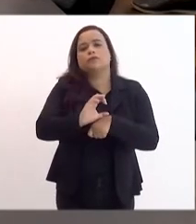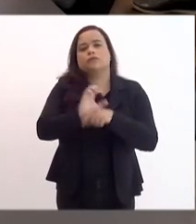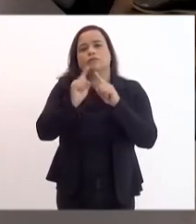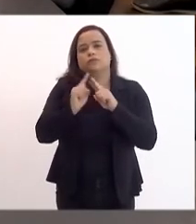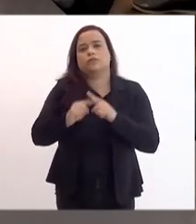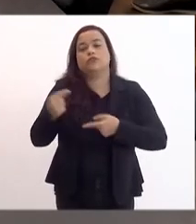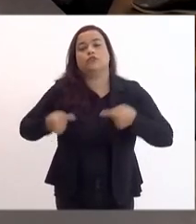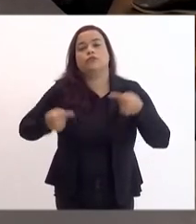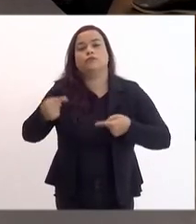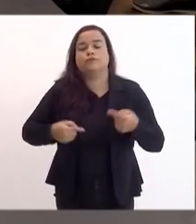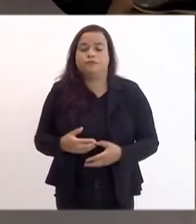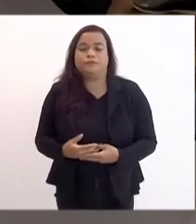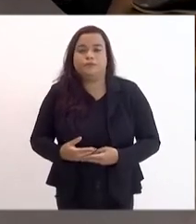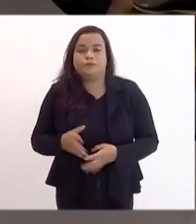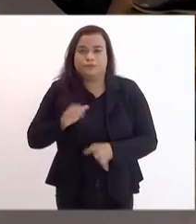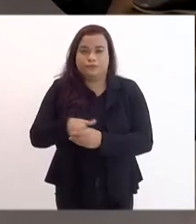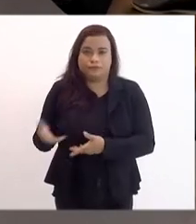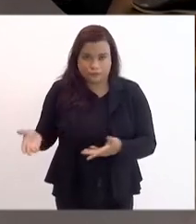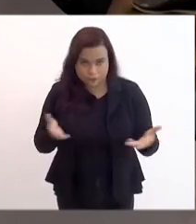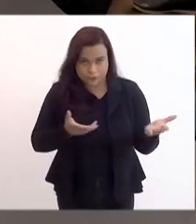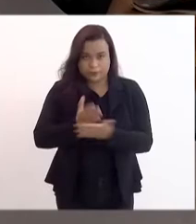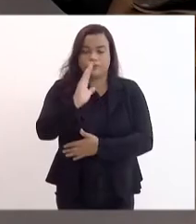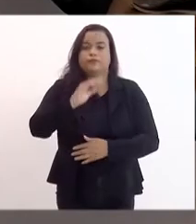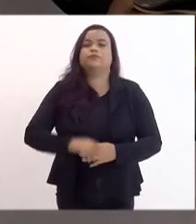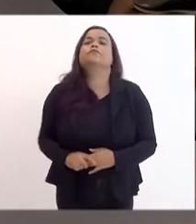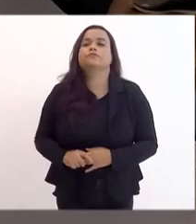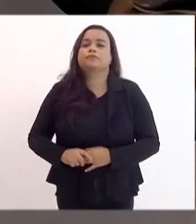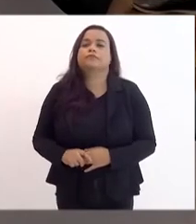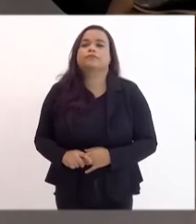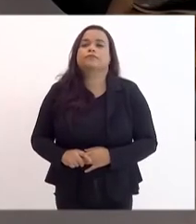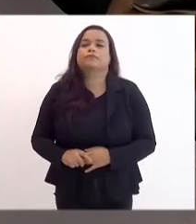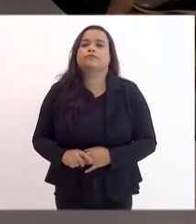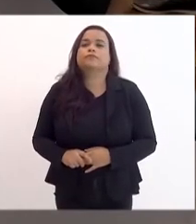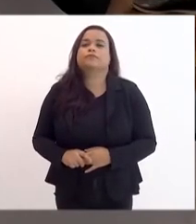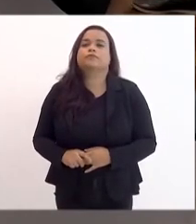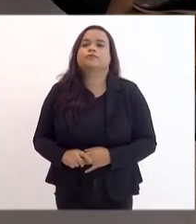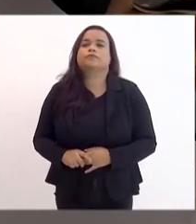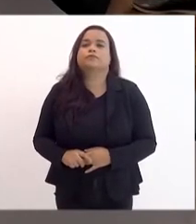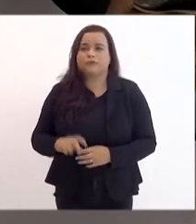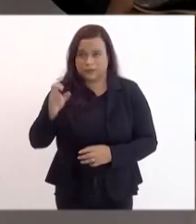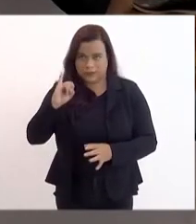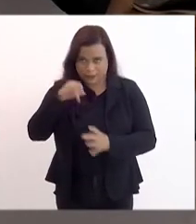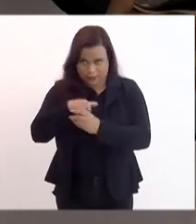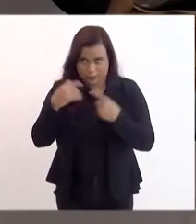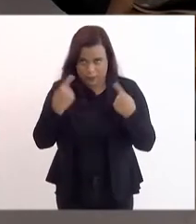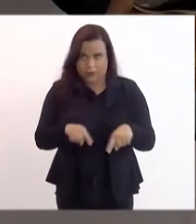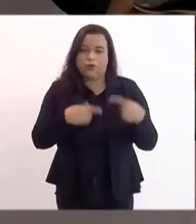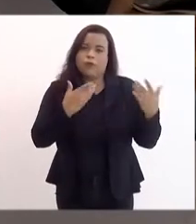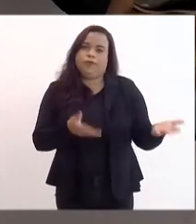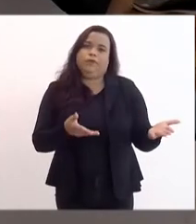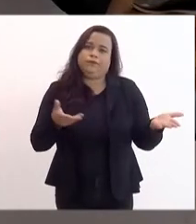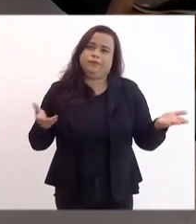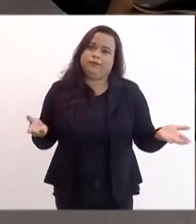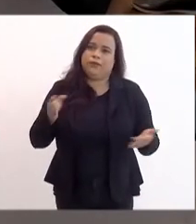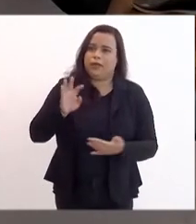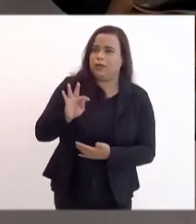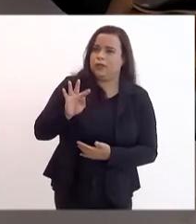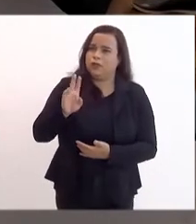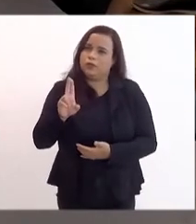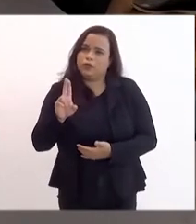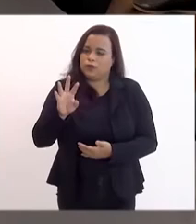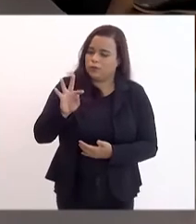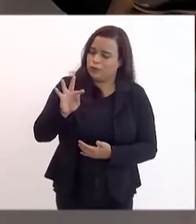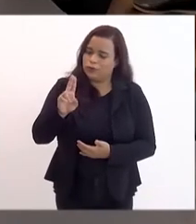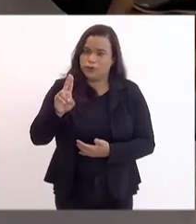Em discussão, em votação, aprovado. Se também tu votasse o contrário a esse, né? Do Tutuca, em Barra